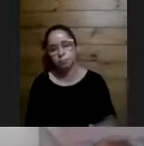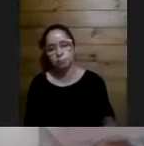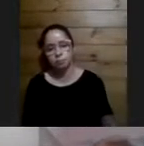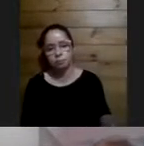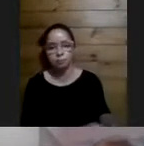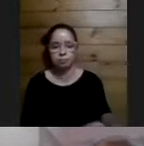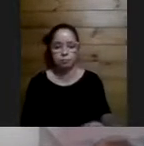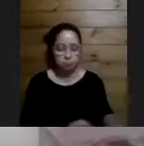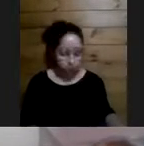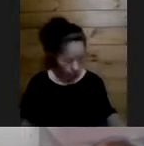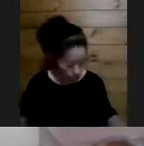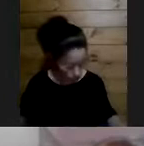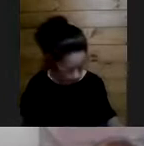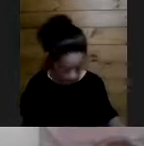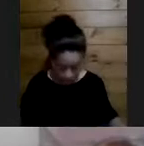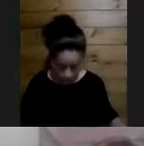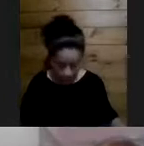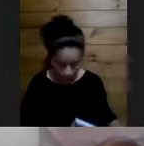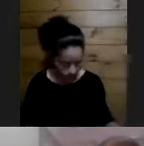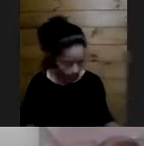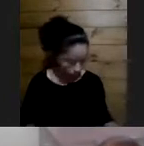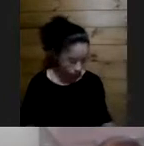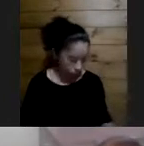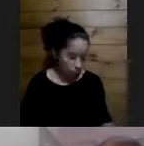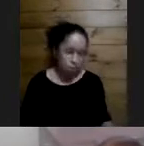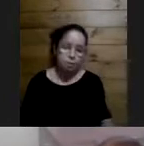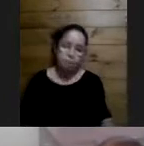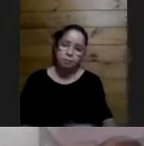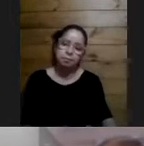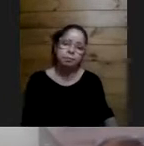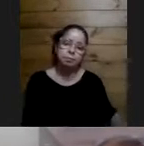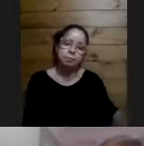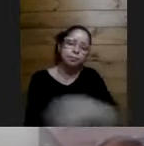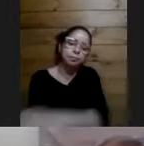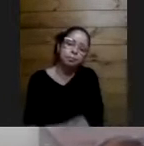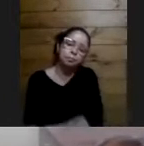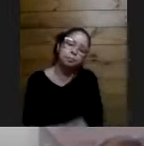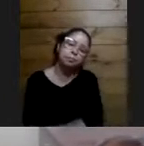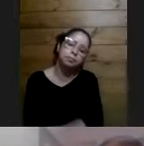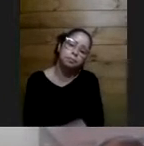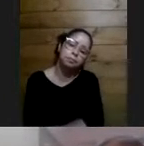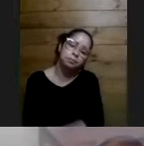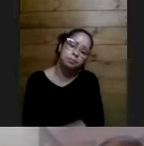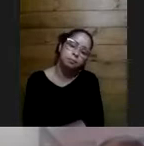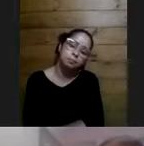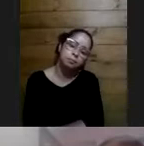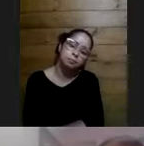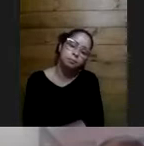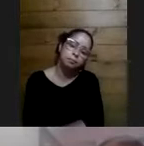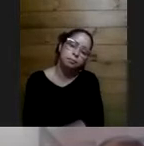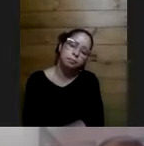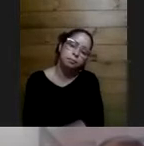Santa Catarina, que neste ato representa o presidente da nossa instituição, doutor Rafael de Assis Horn. Em